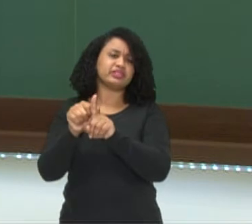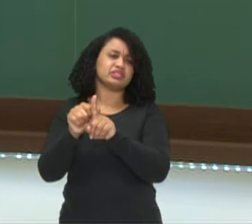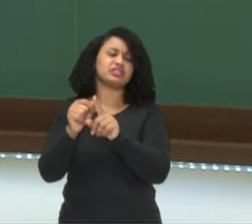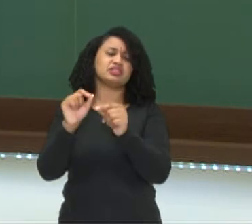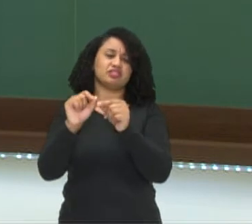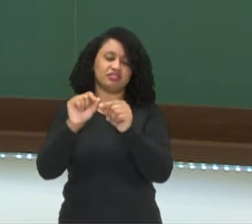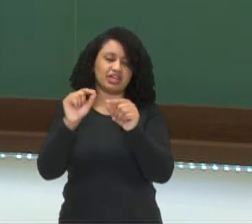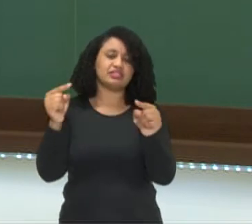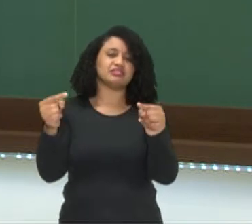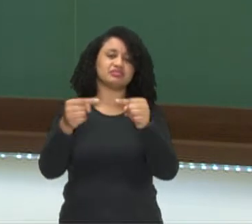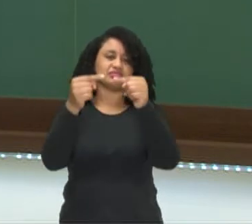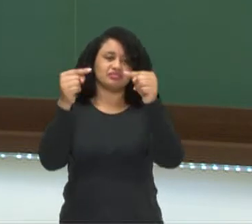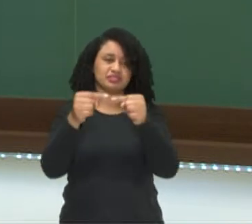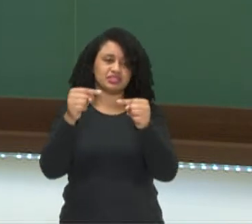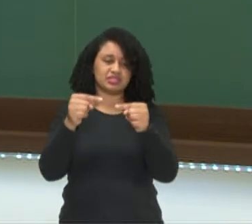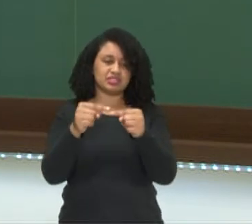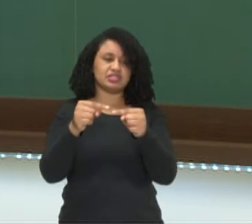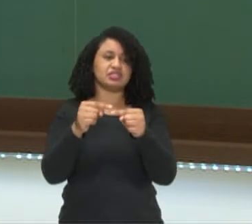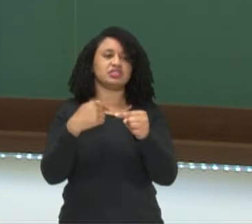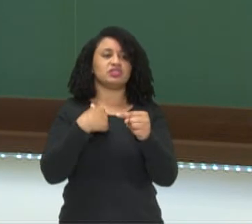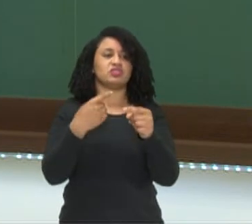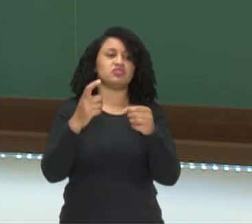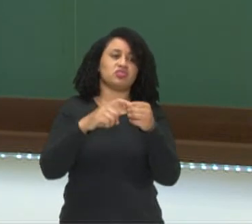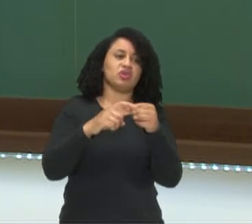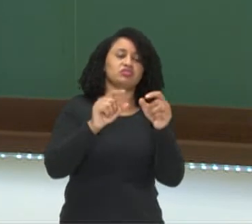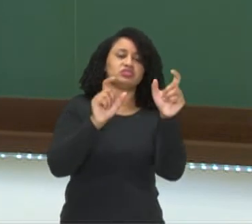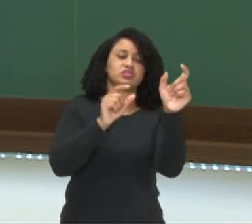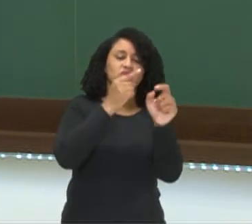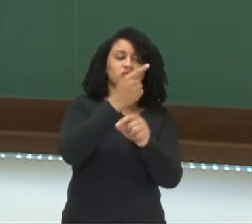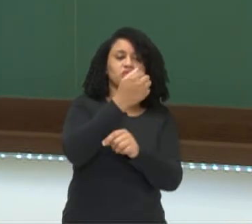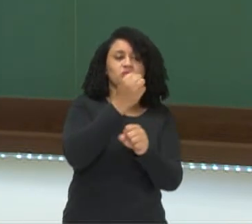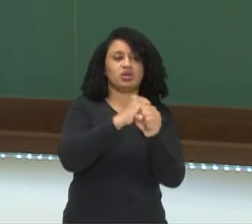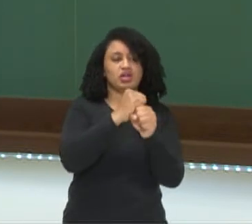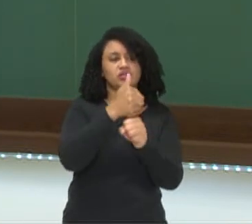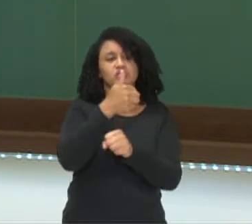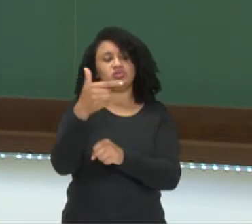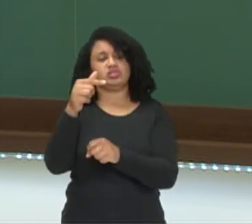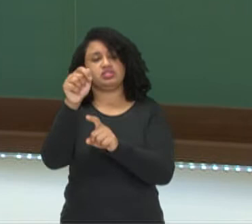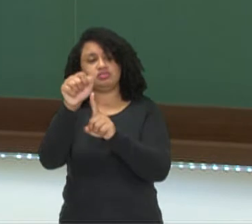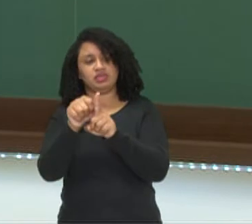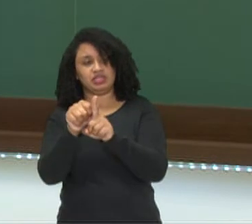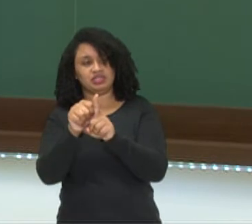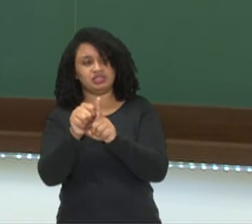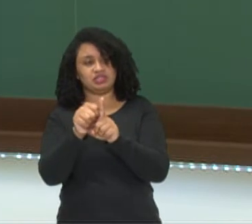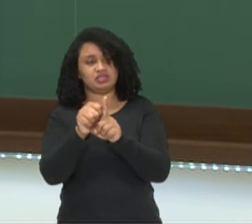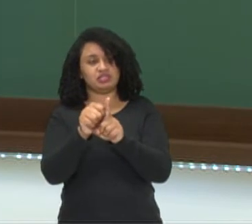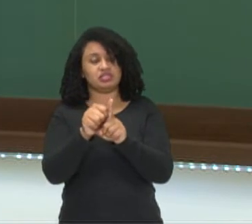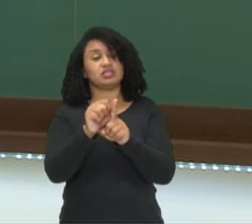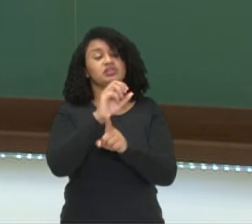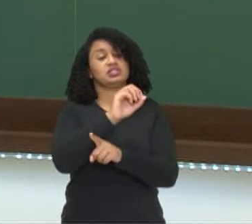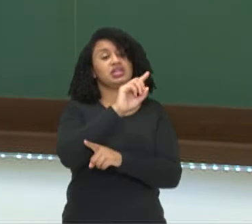faz a mesma relação. Você volta aqui, né? Usa isso aqui, ó. 1 ano é 12 meses, é